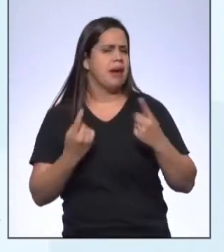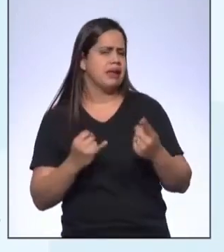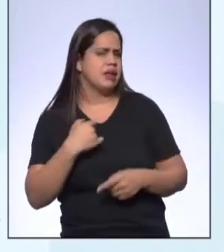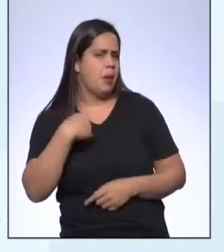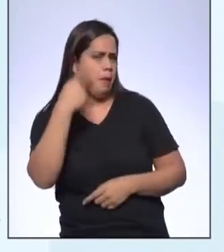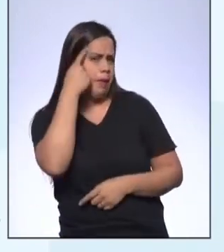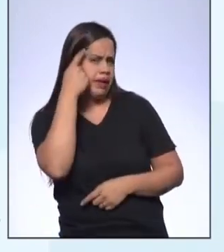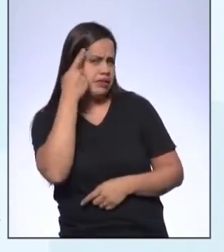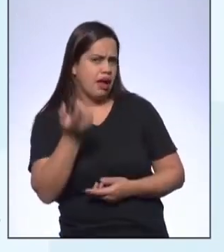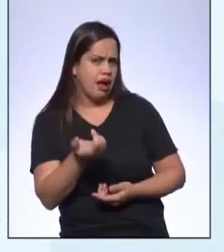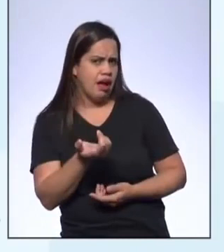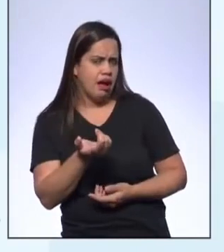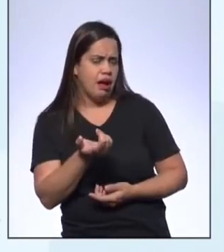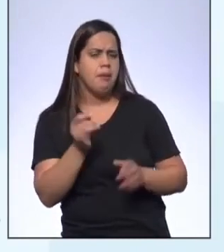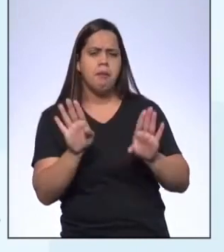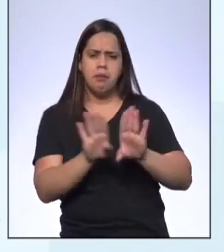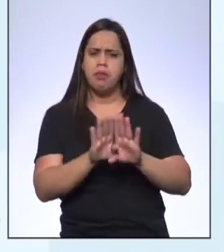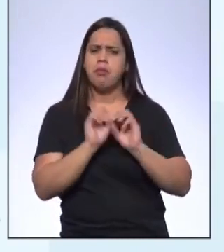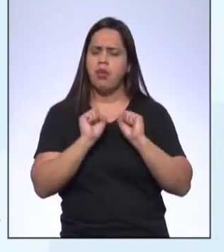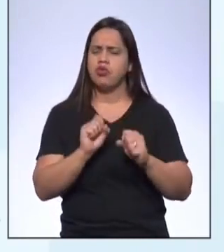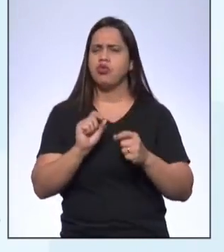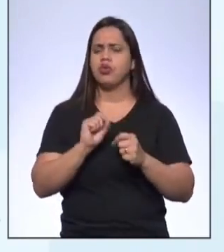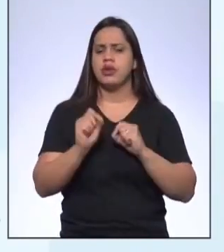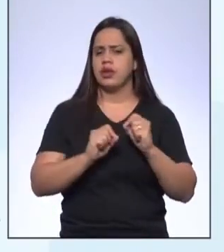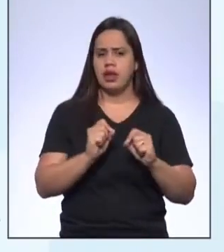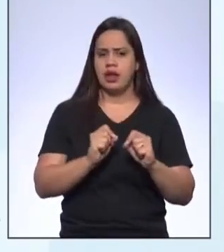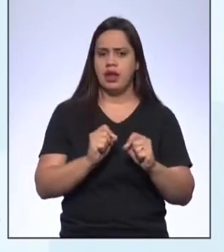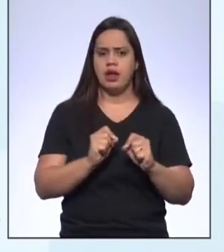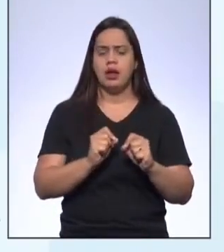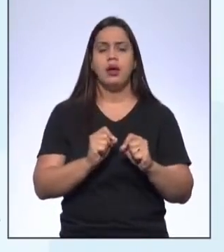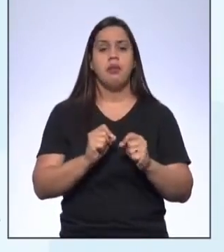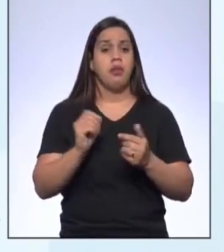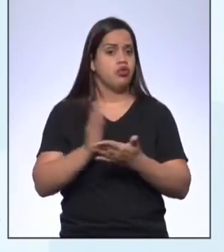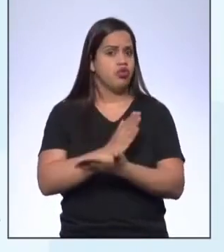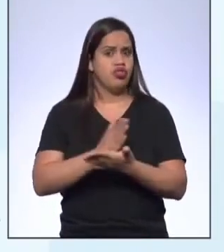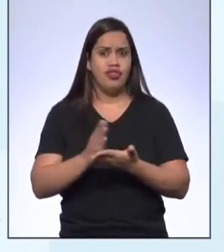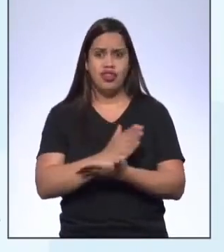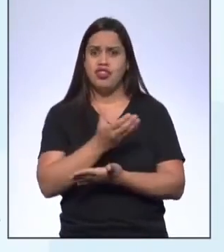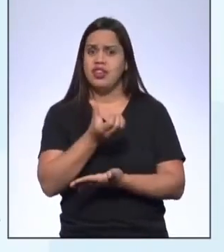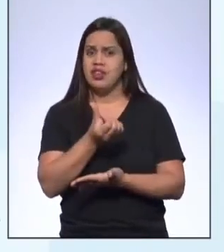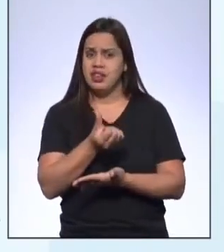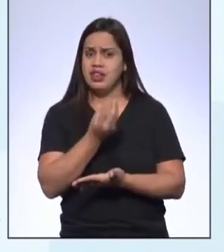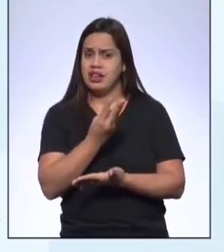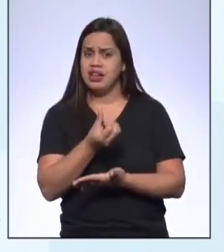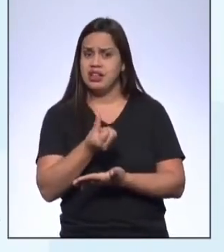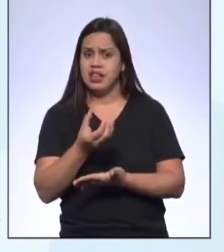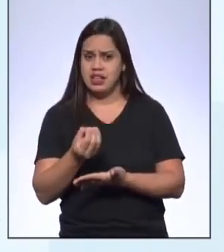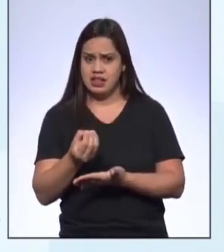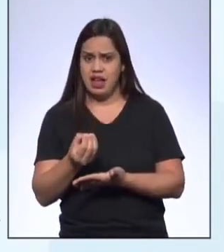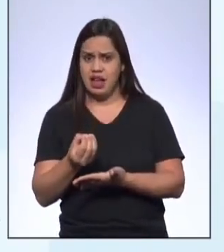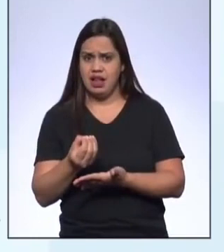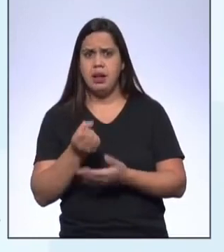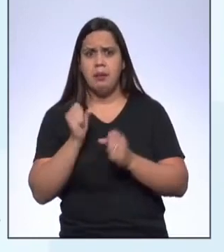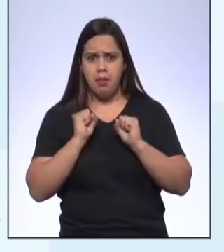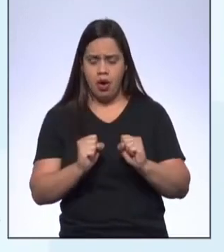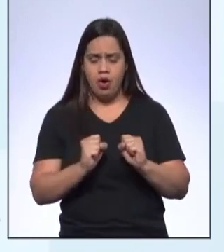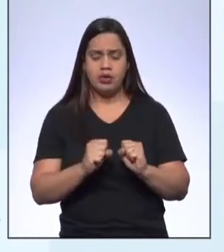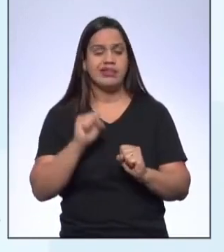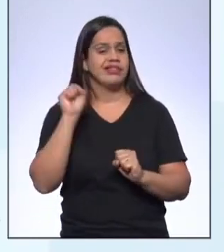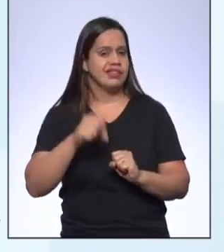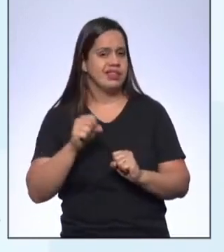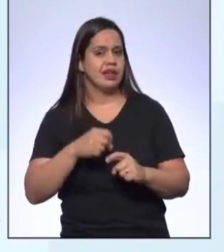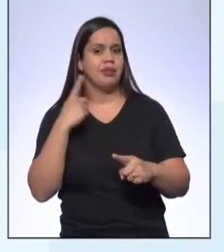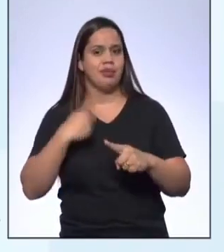eu posso pensar em ângulo também. Eu posso dividir em 360 partes, não posso? Pode, porque daí cada parte terá